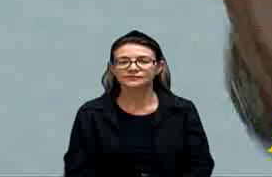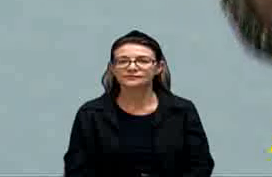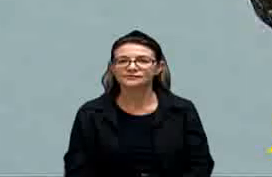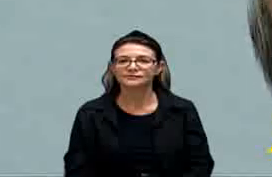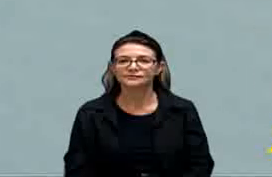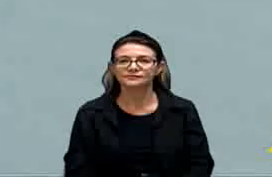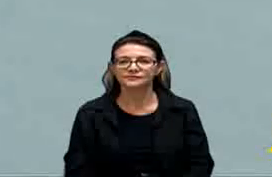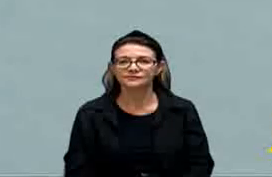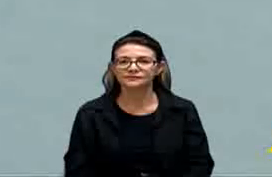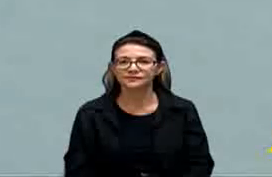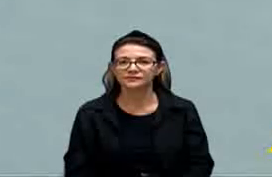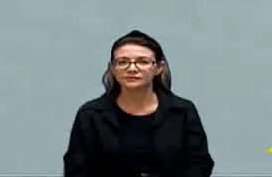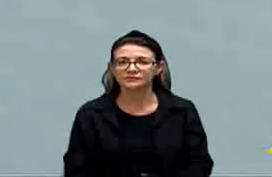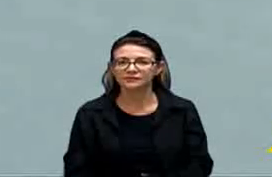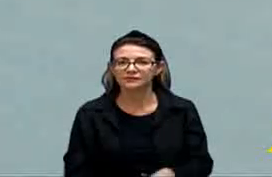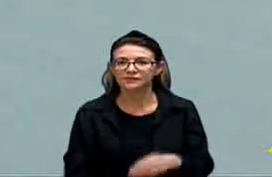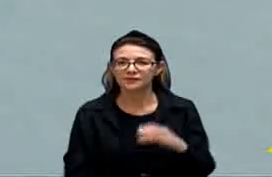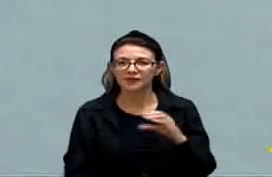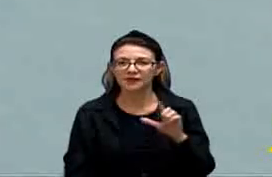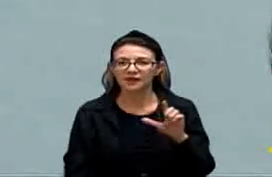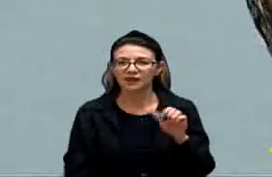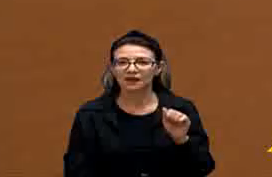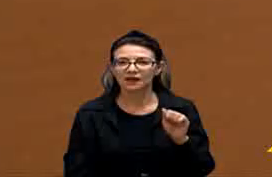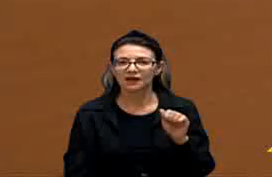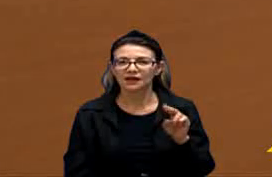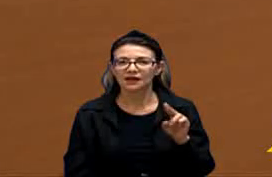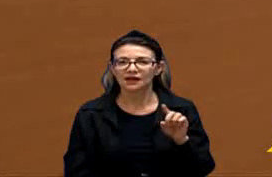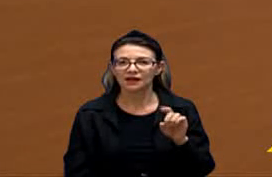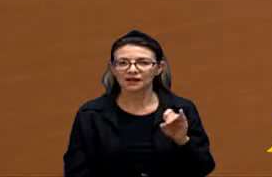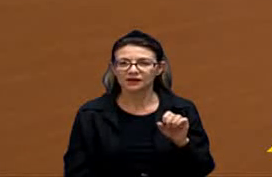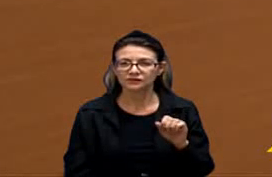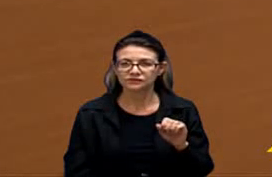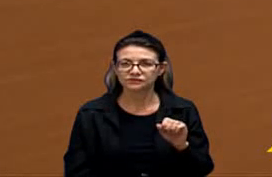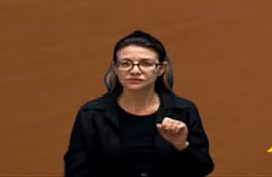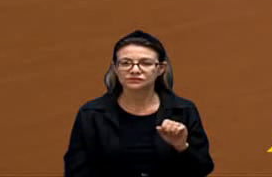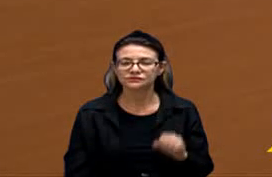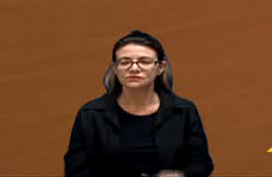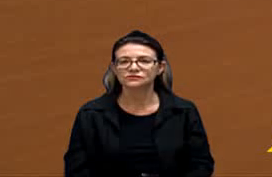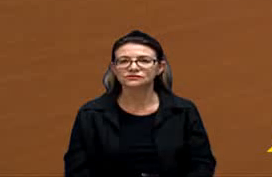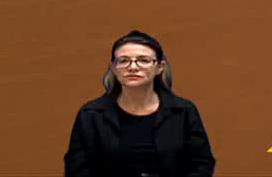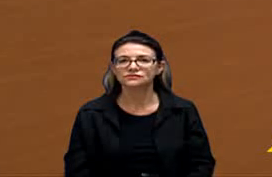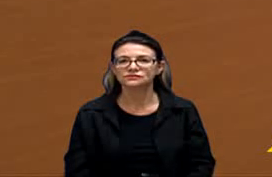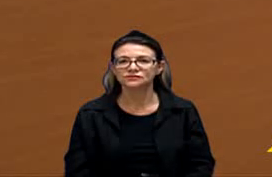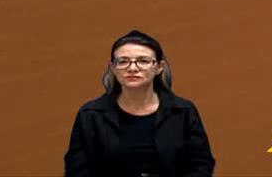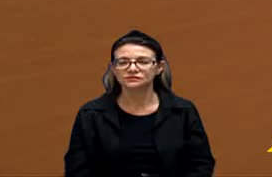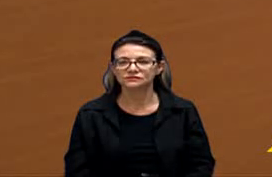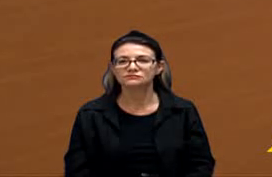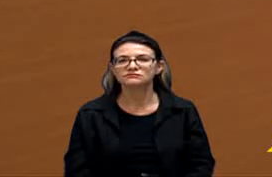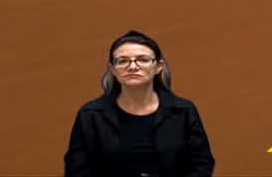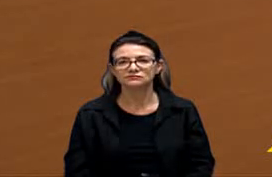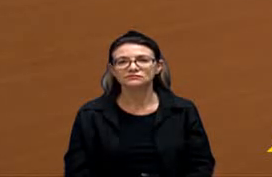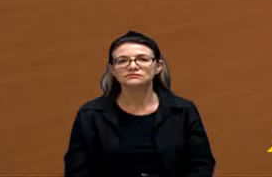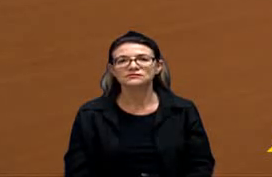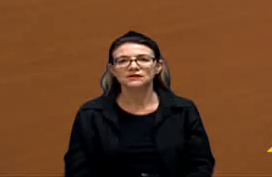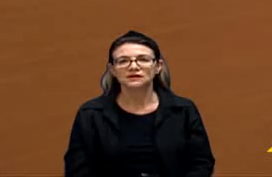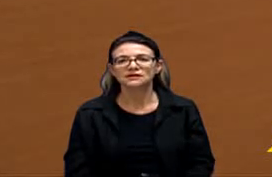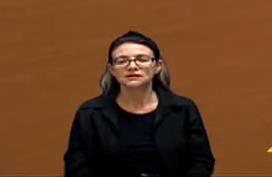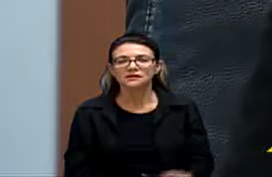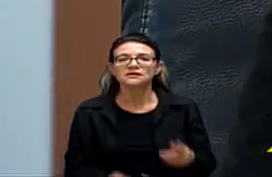falar Vereador Cláudio Presidente eh obrigado vereadora a senhora tem razão